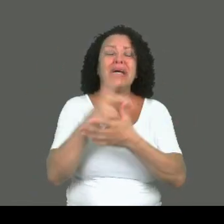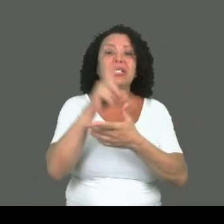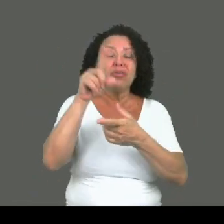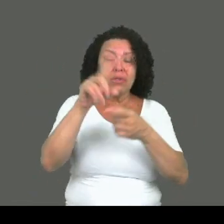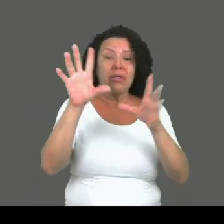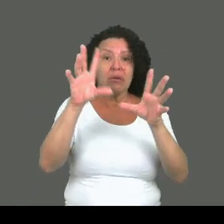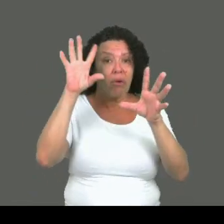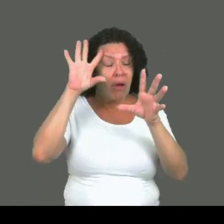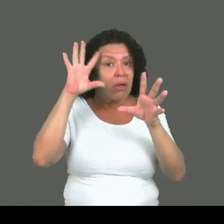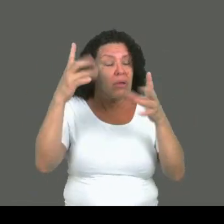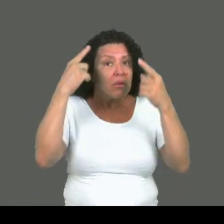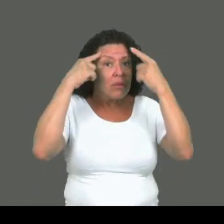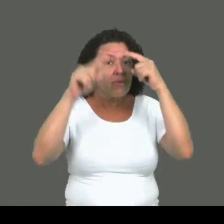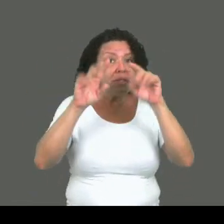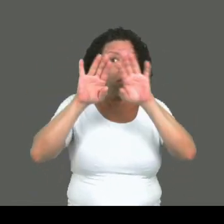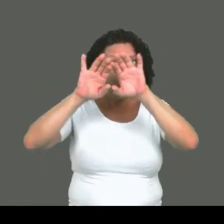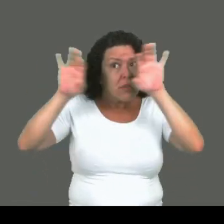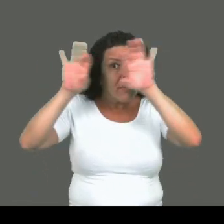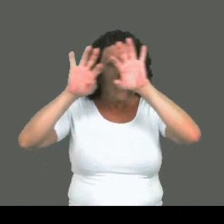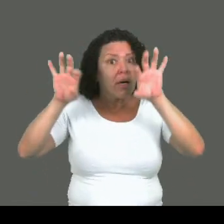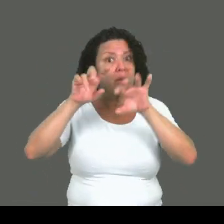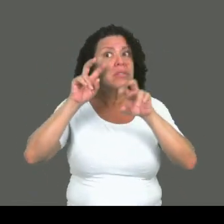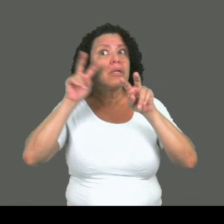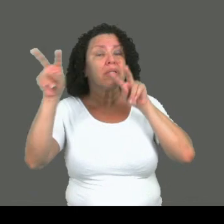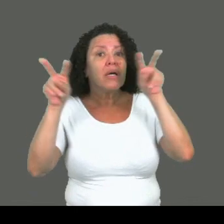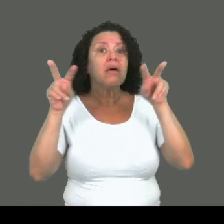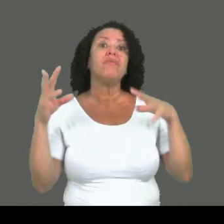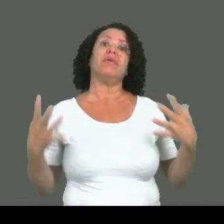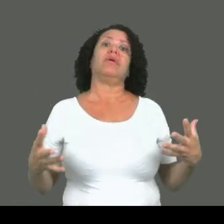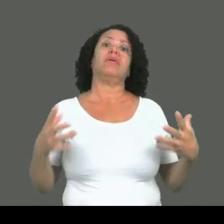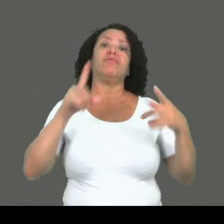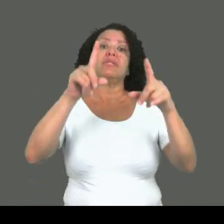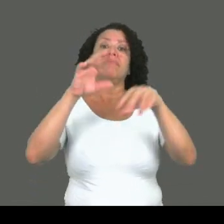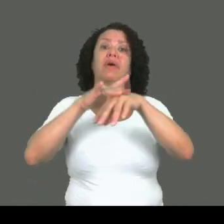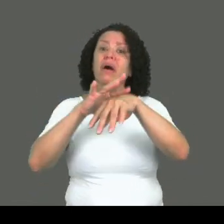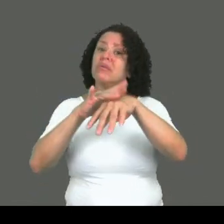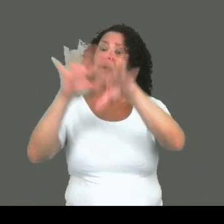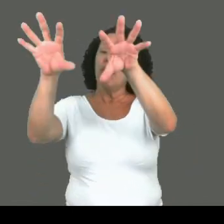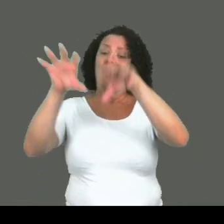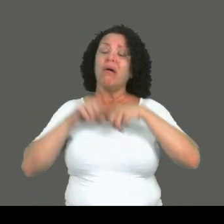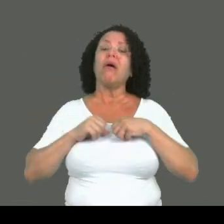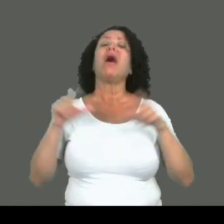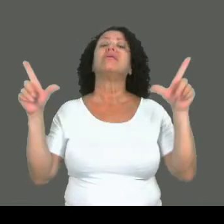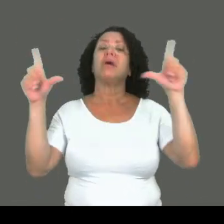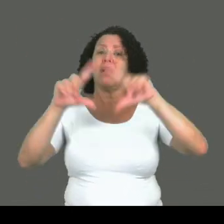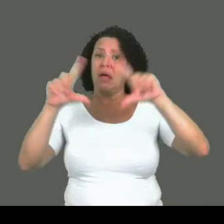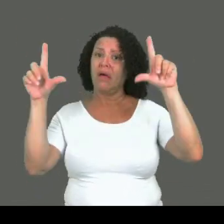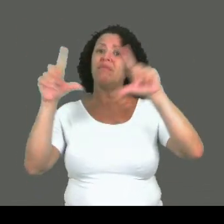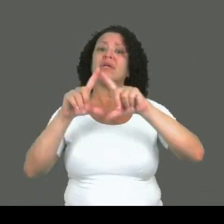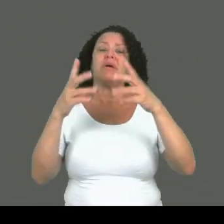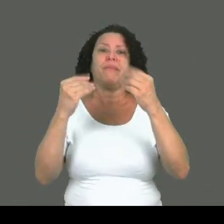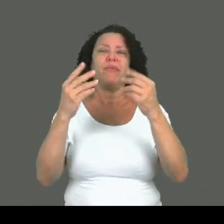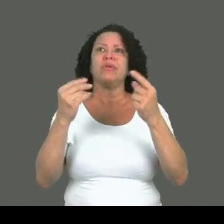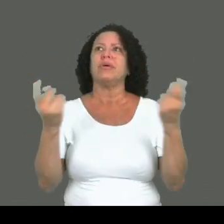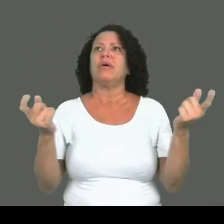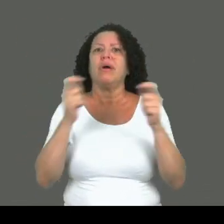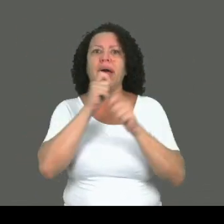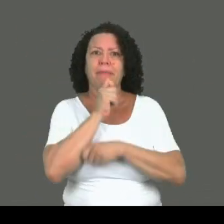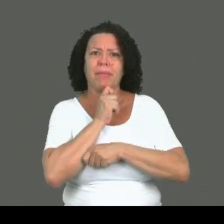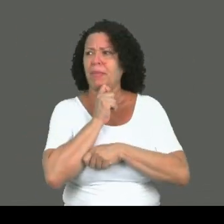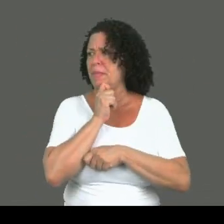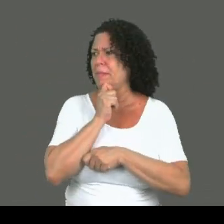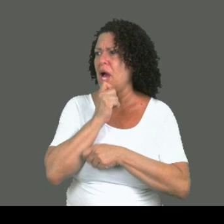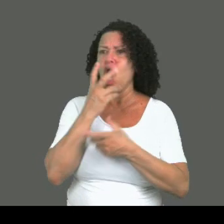acaba se intoxicando com tudo isso, né? Quando a gente liga a televisão e assiste um noticiário com um número